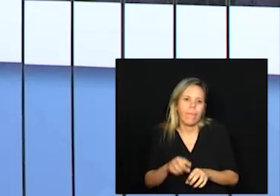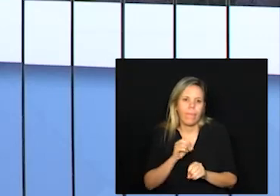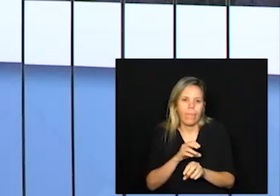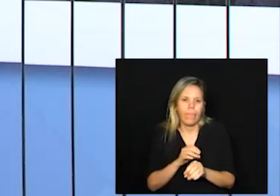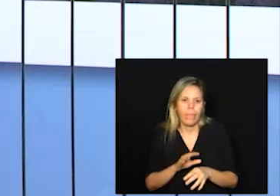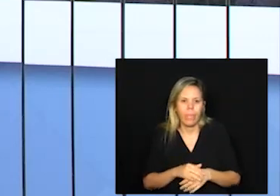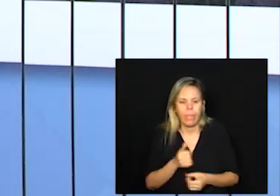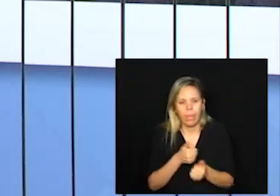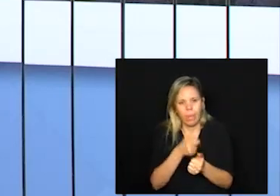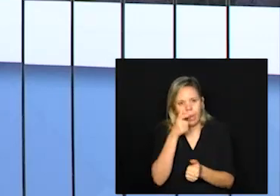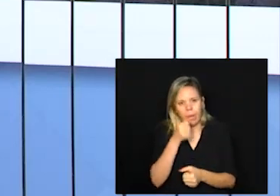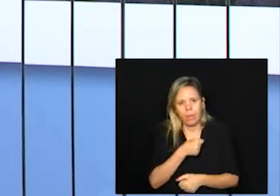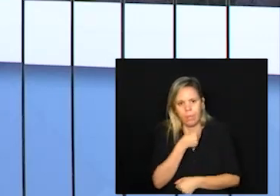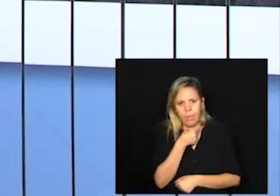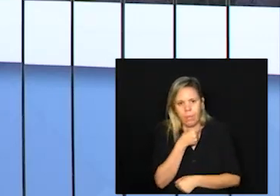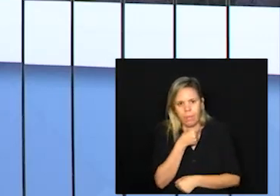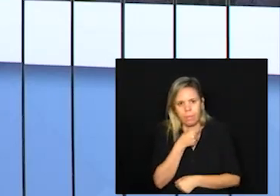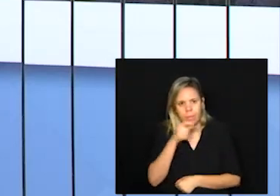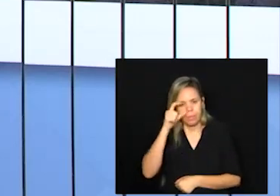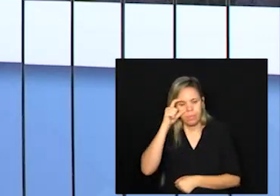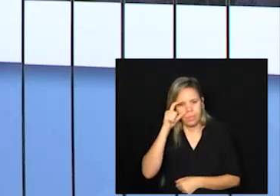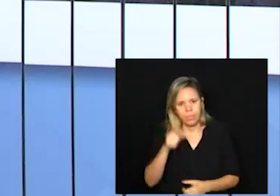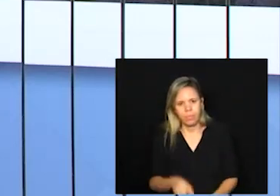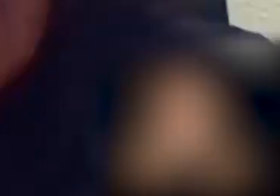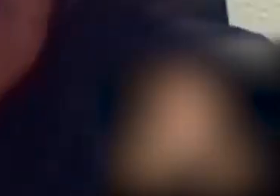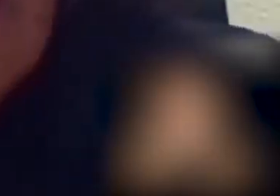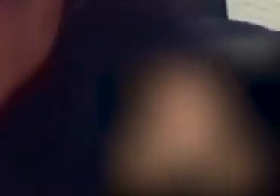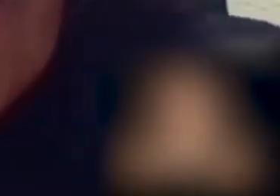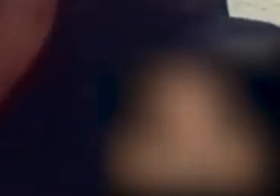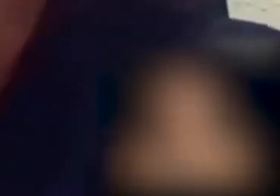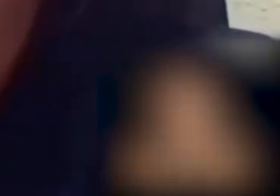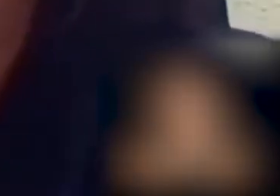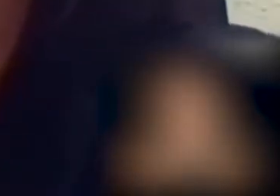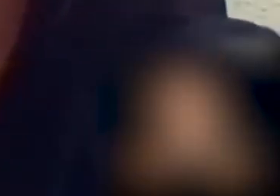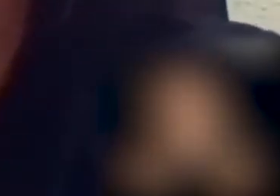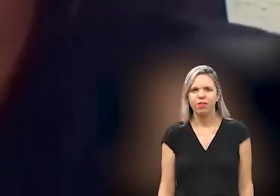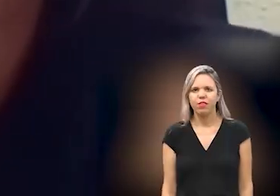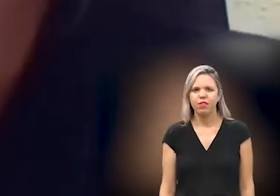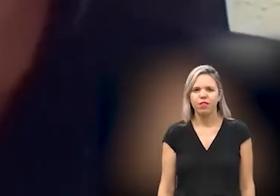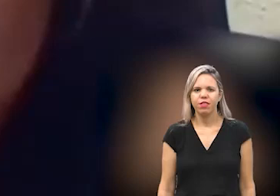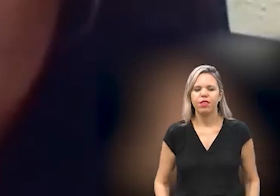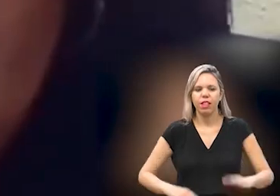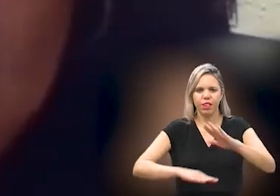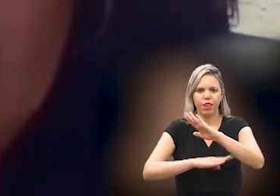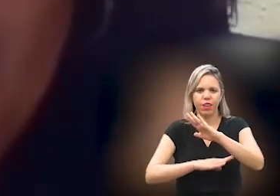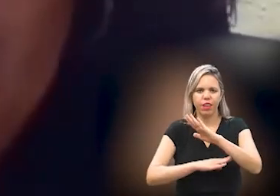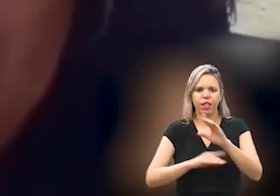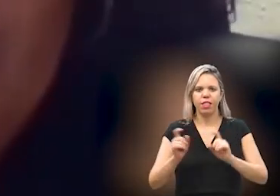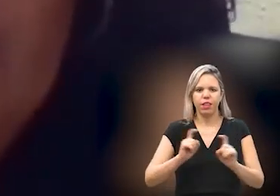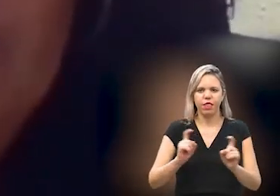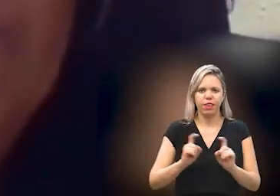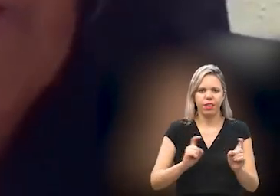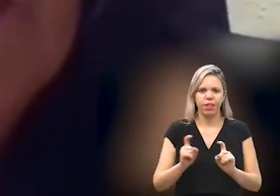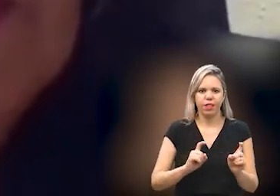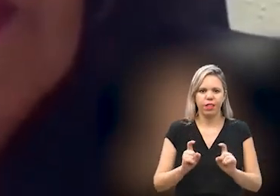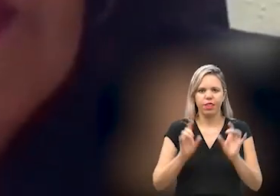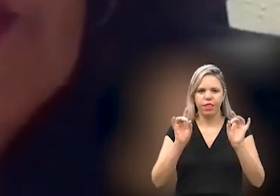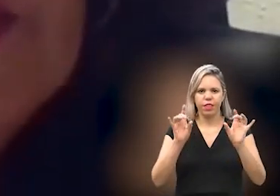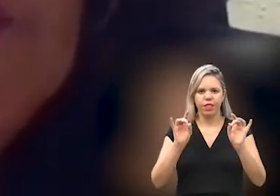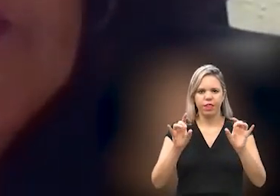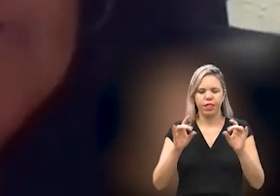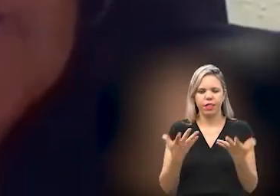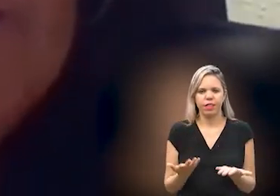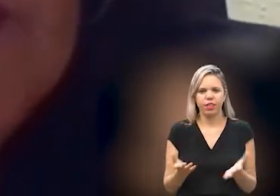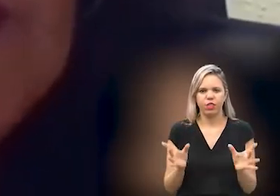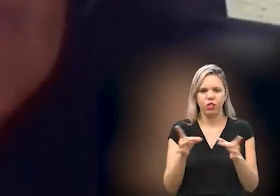ensino. Acompanhe a reportagem de Michel Amorim. A Comissão da Mulher da Câmara realizou uma reunião